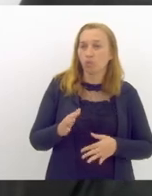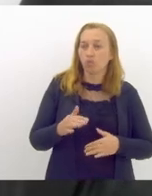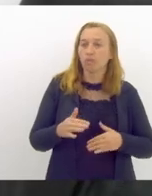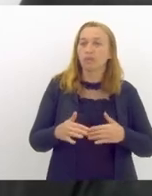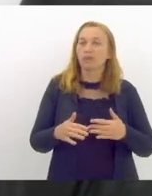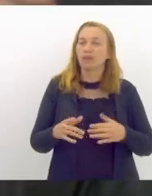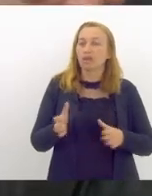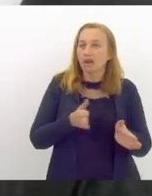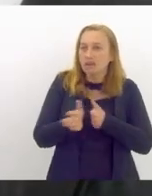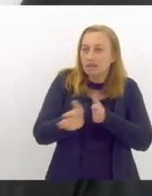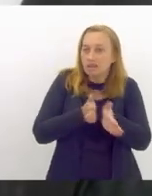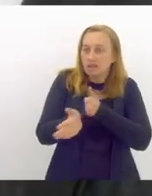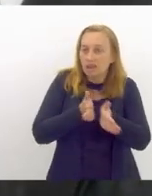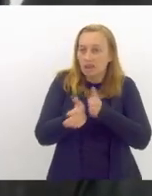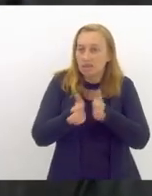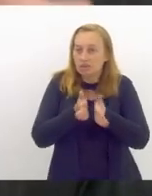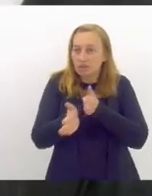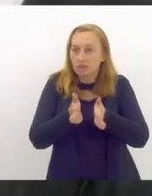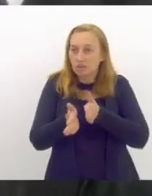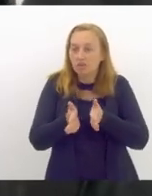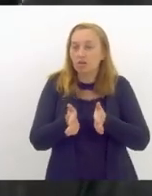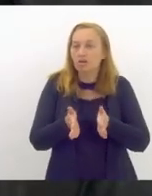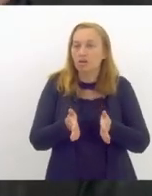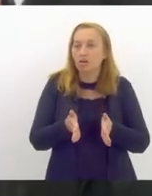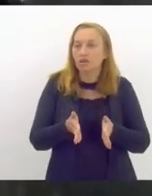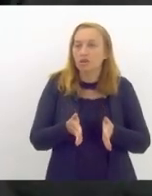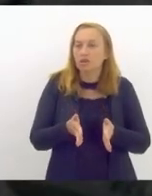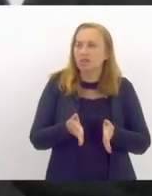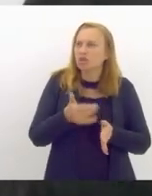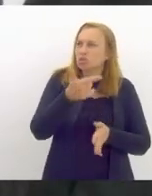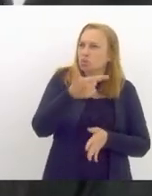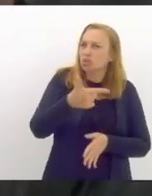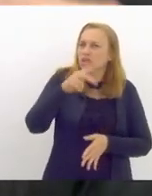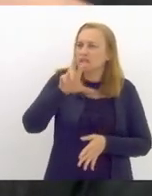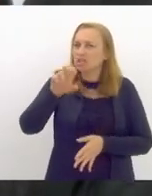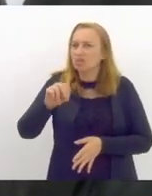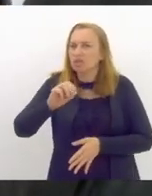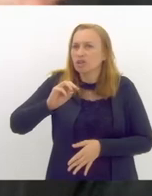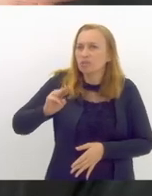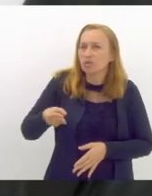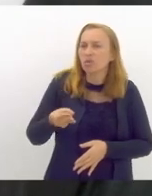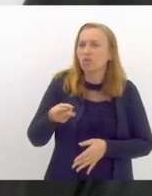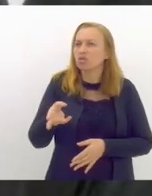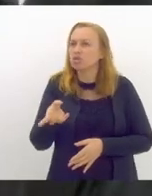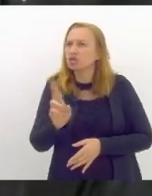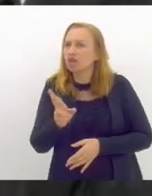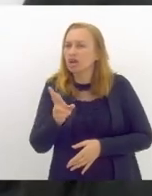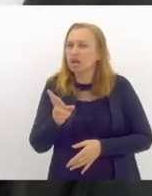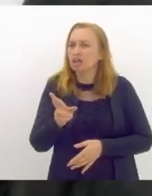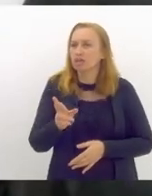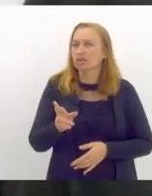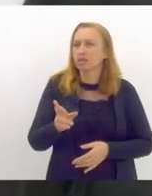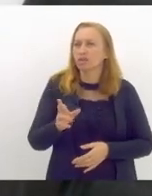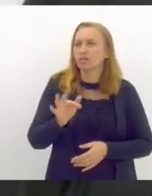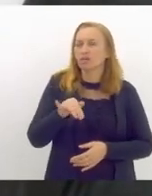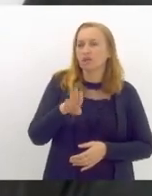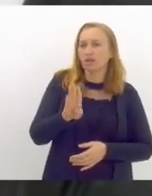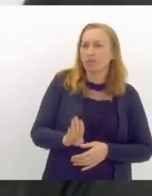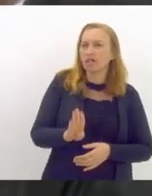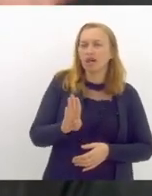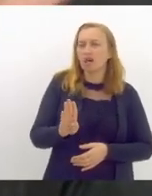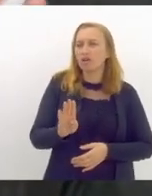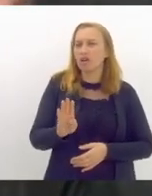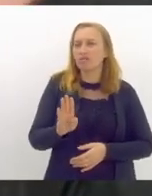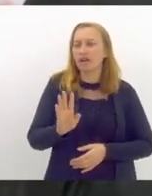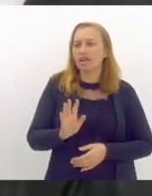ter acesso aos quase sei lá 250 milhões de reais do fundeb Então